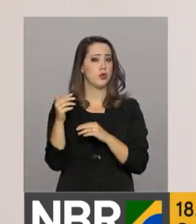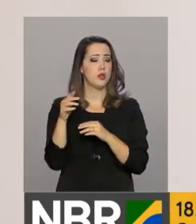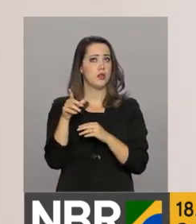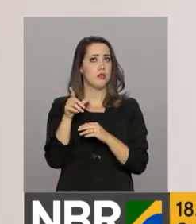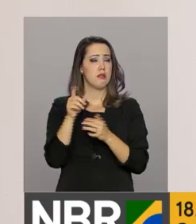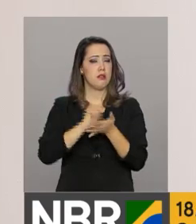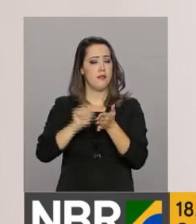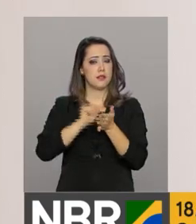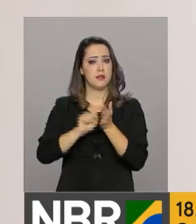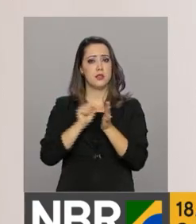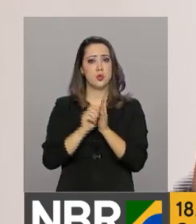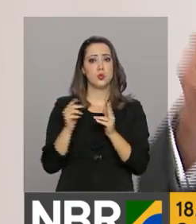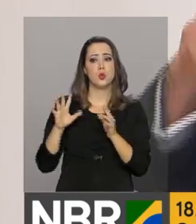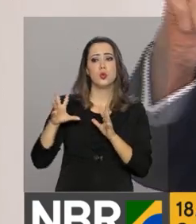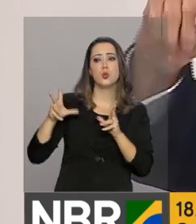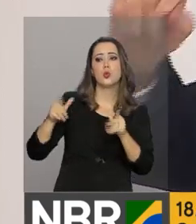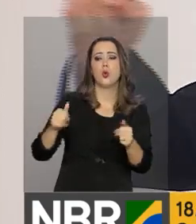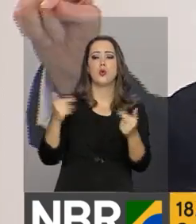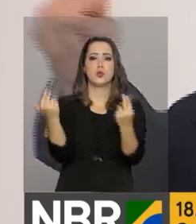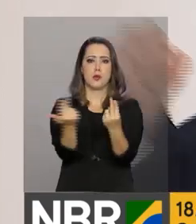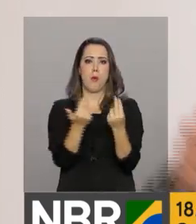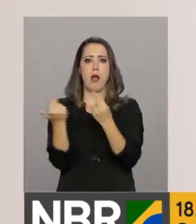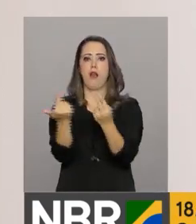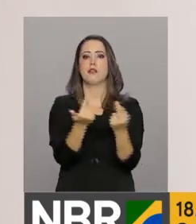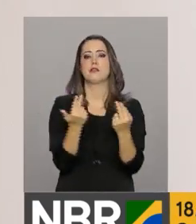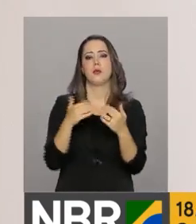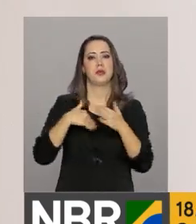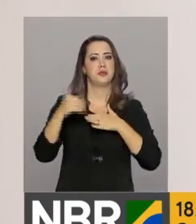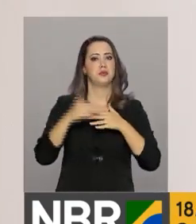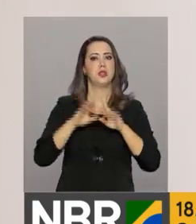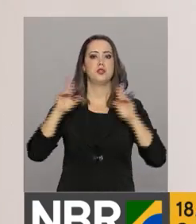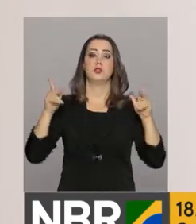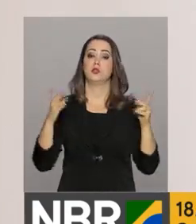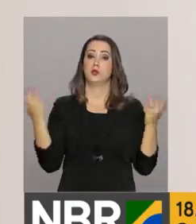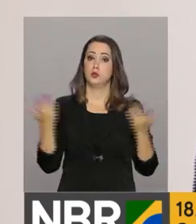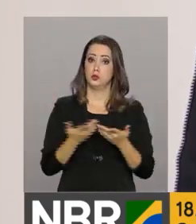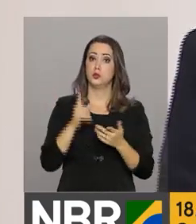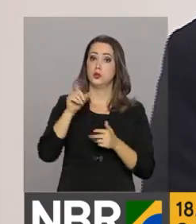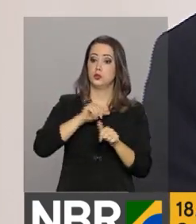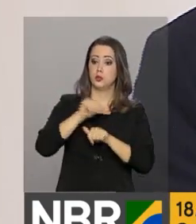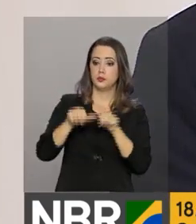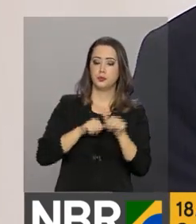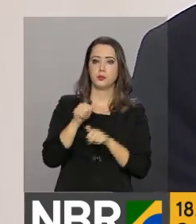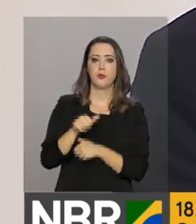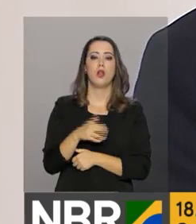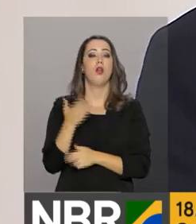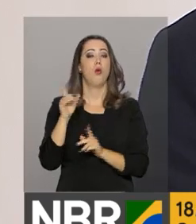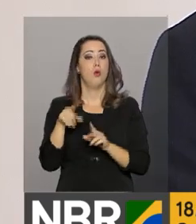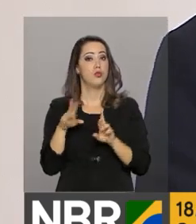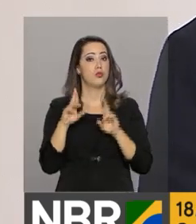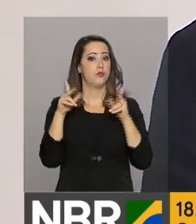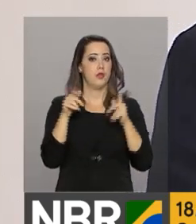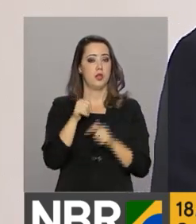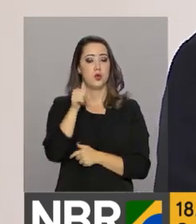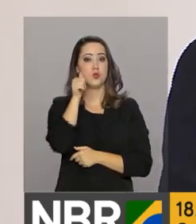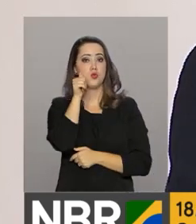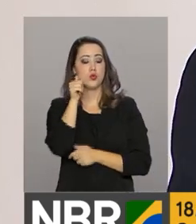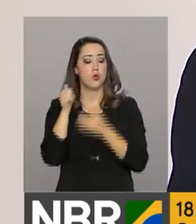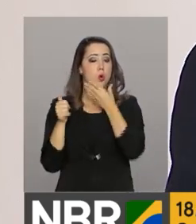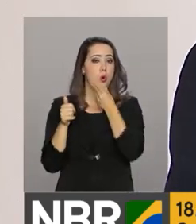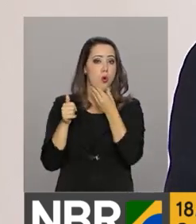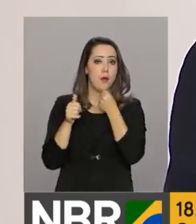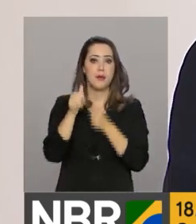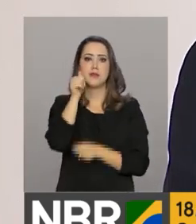iguais perante a lei sem distinção de sexo raça etc hoje não hoje a regra homens e mulheres são iguais em direitos